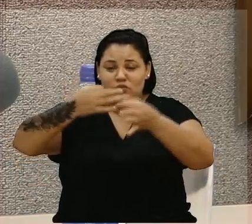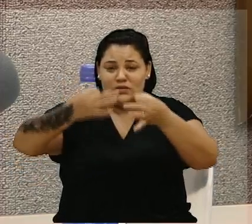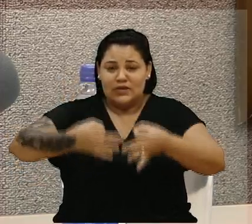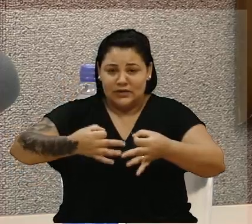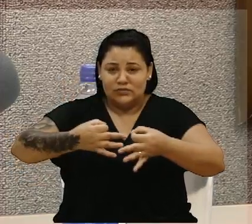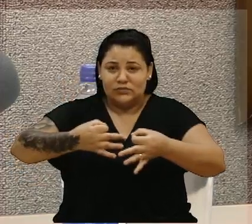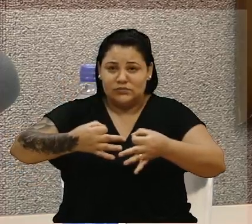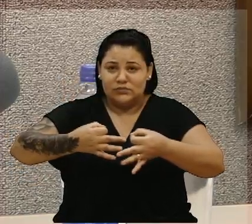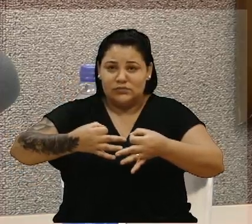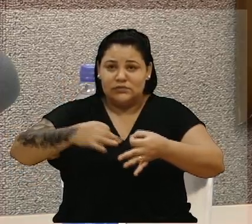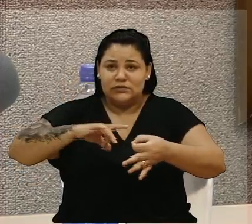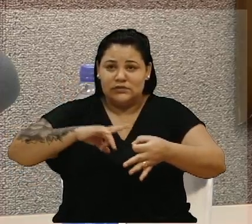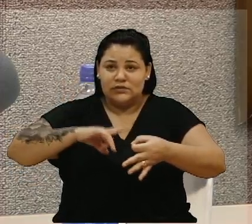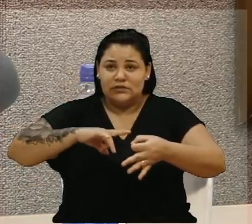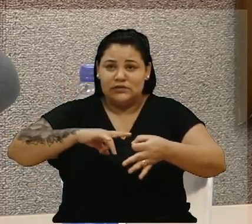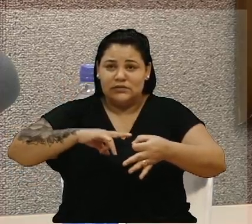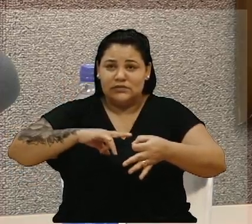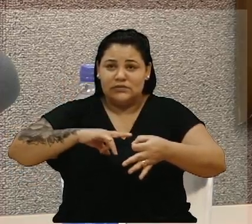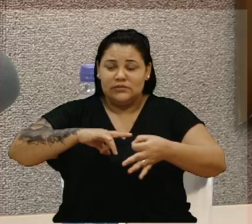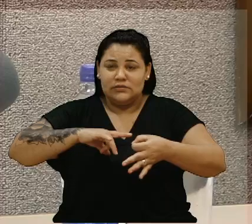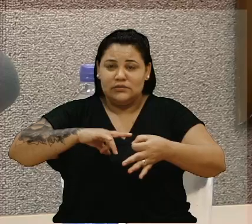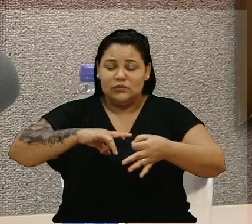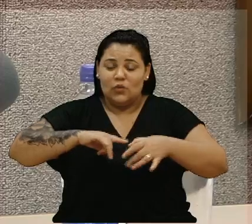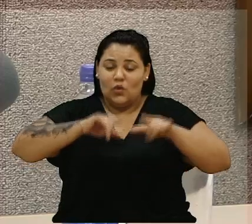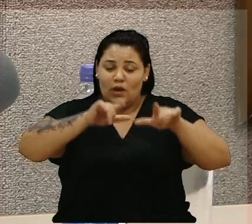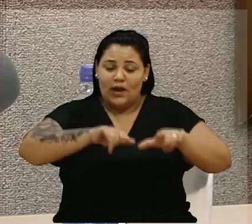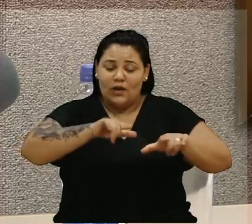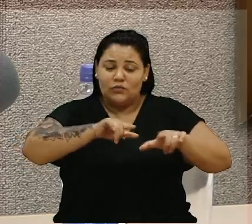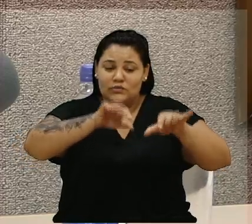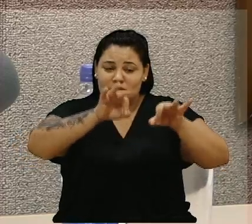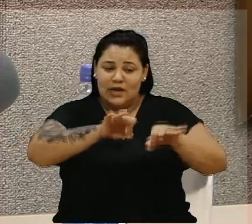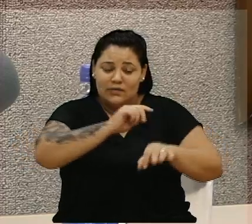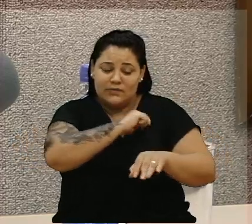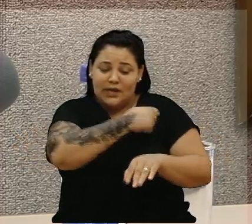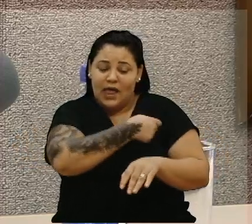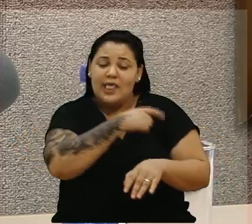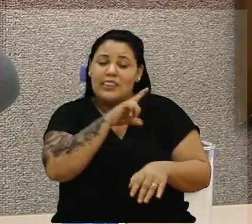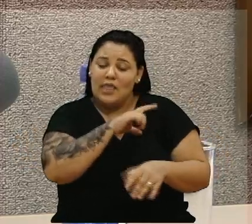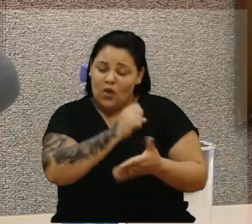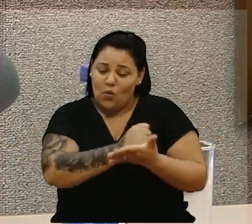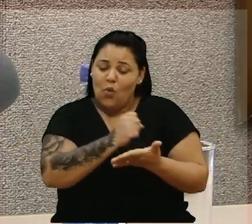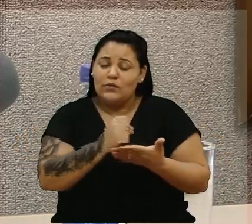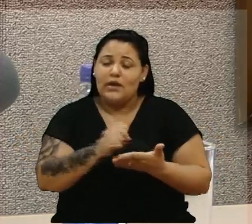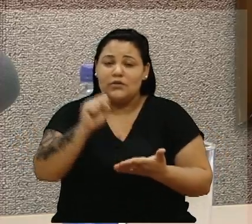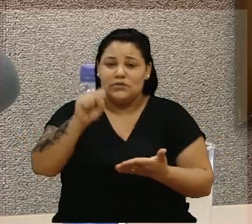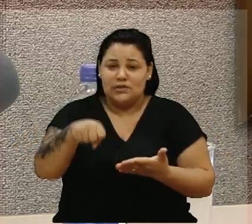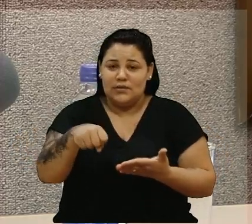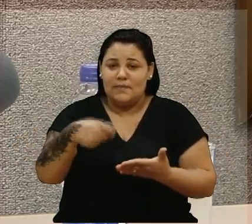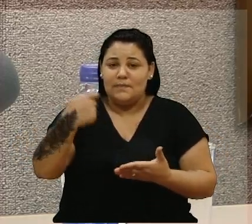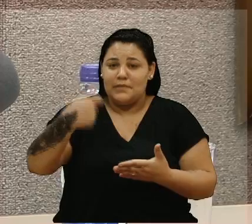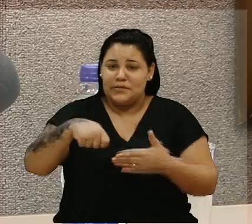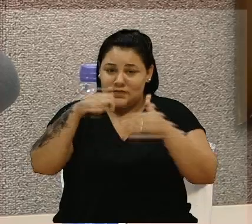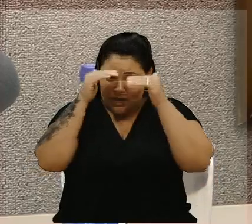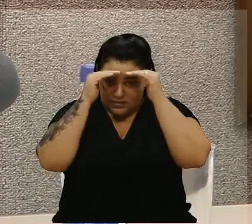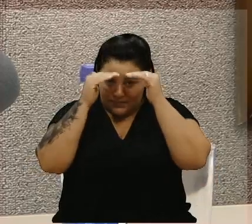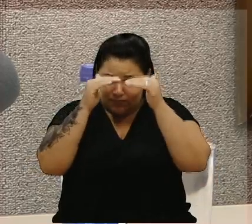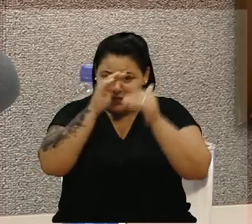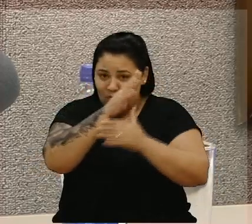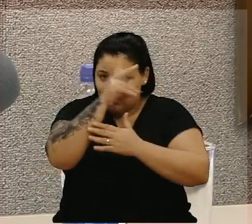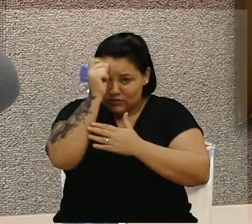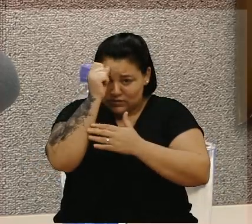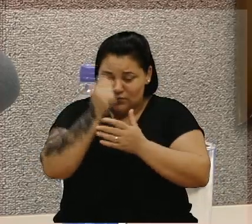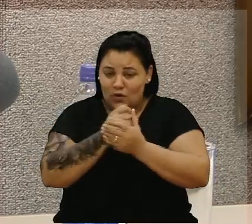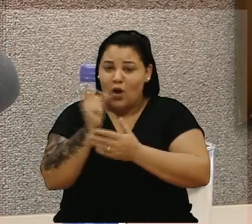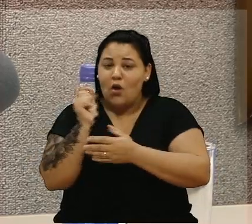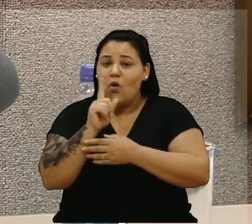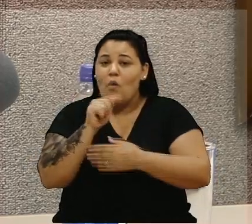Contas para fiscalizar, existe um contrato. E esse contrato tem que ser cumprido pelo município. Qual a forma